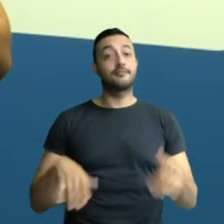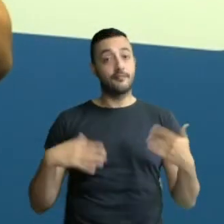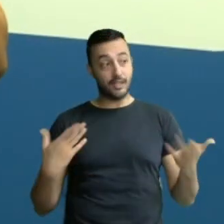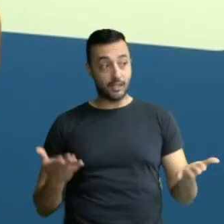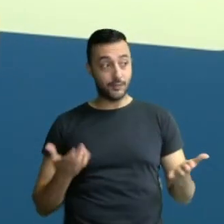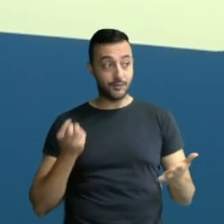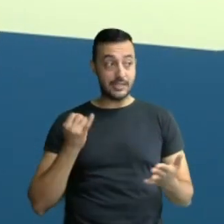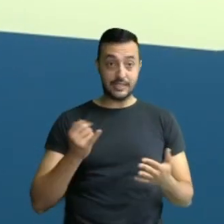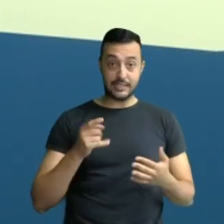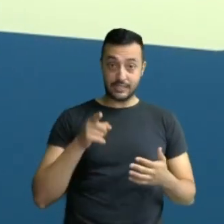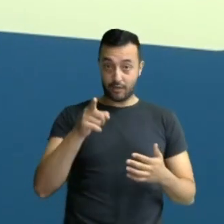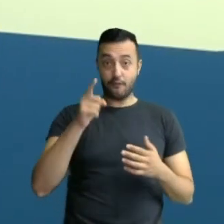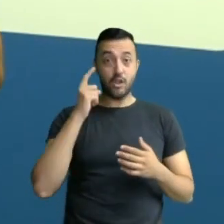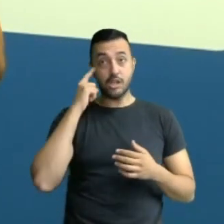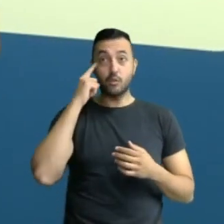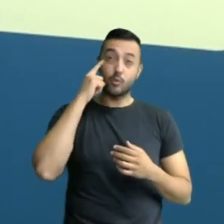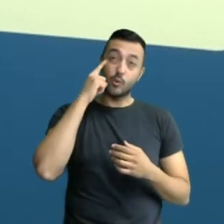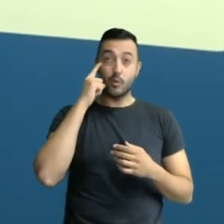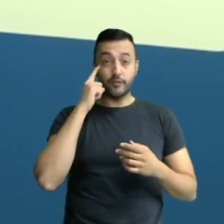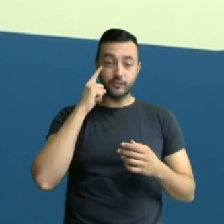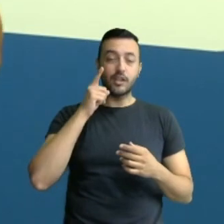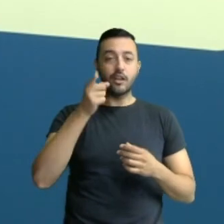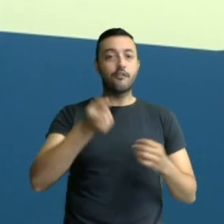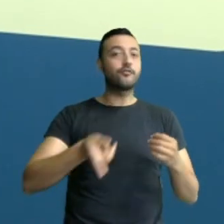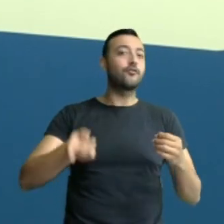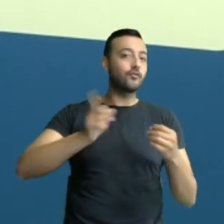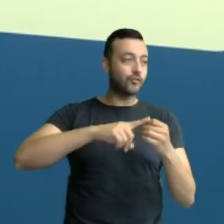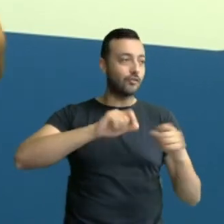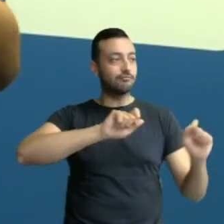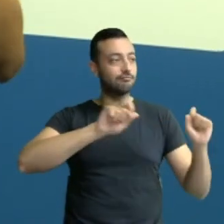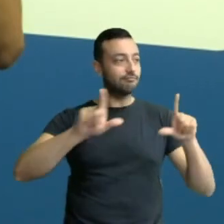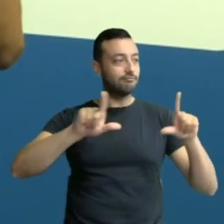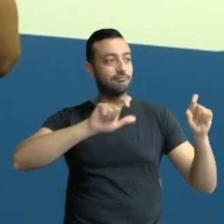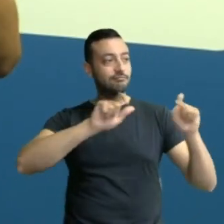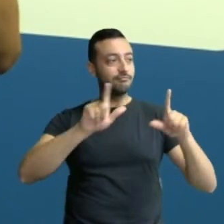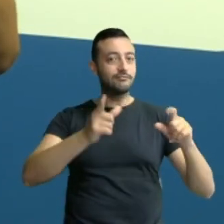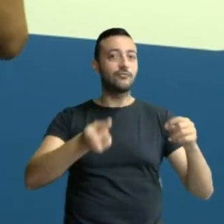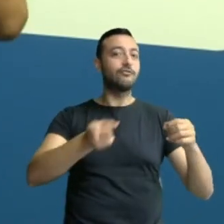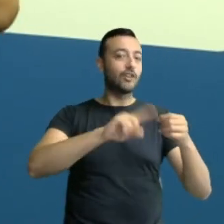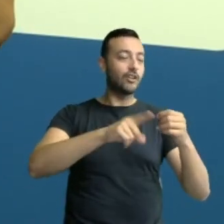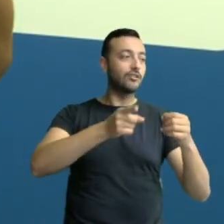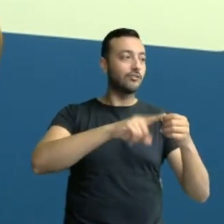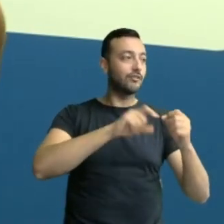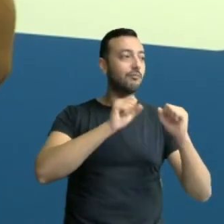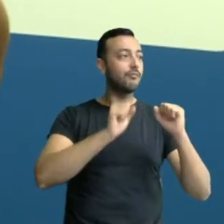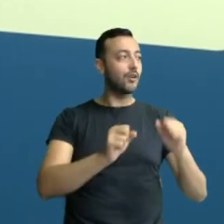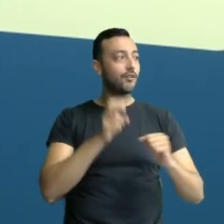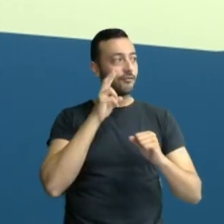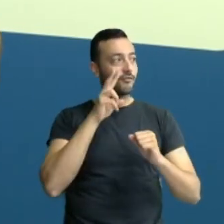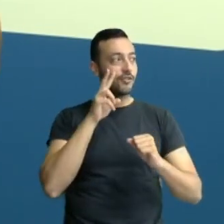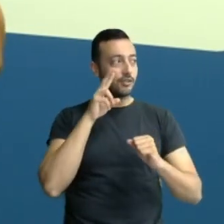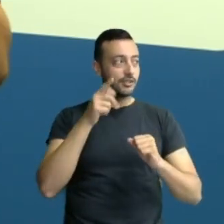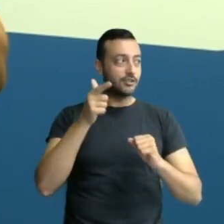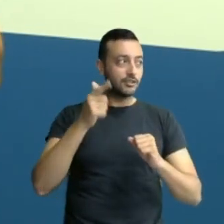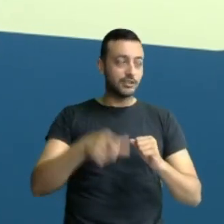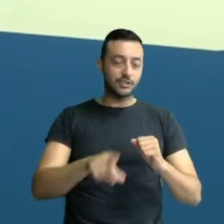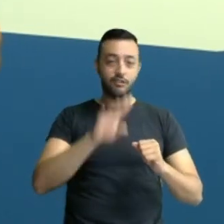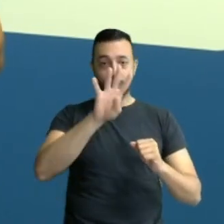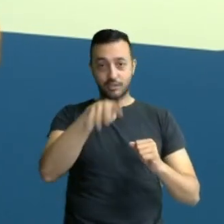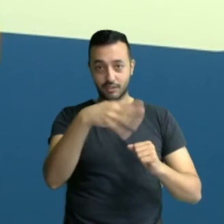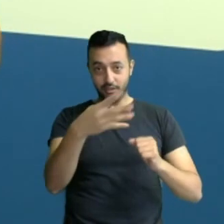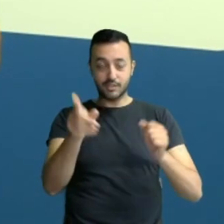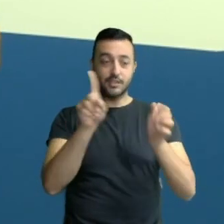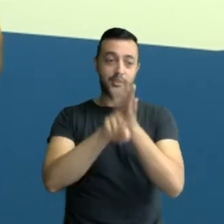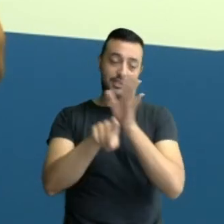Então, se você ficou com alguma dúvida, voltem os slides, certo? Para ver mais uma vez as tabelas dos